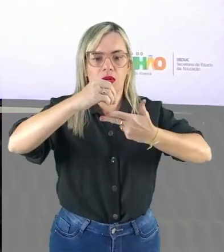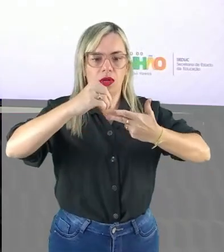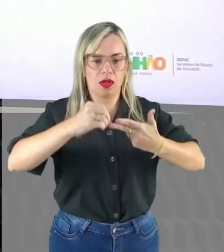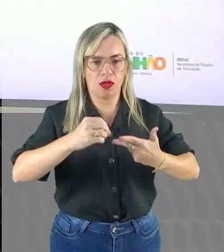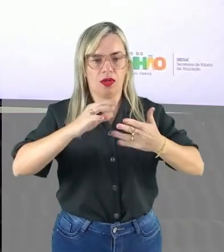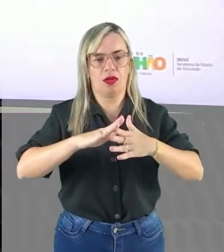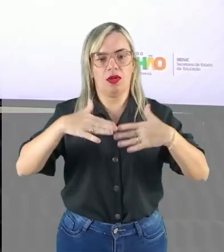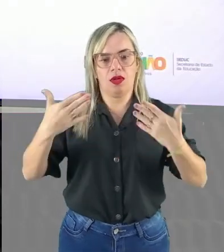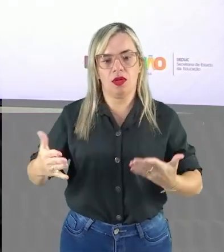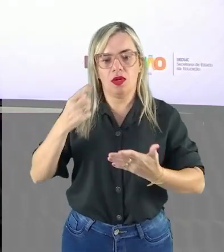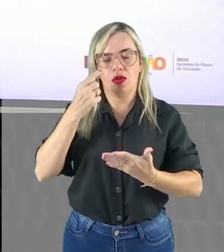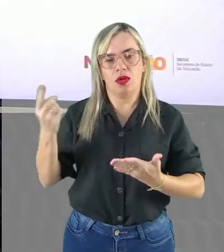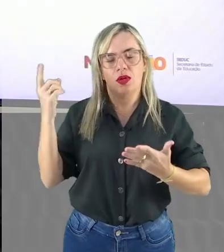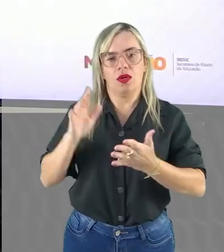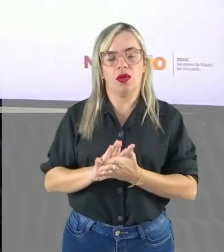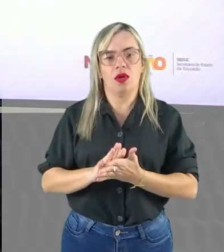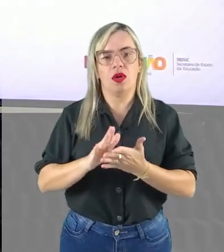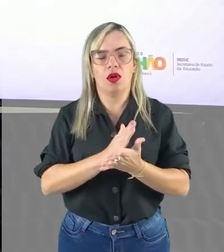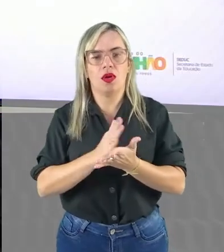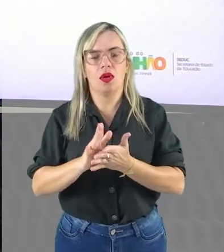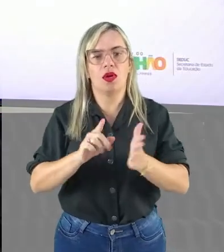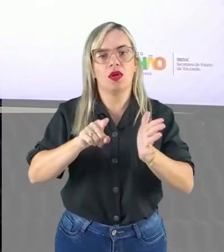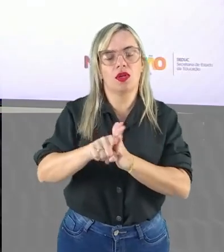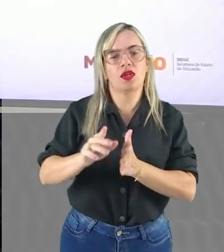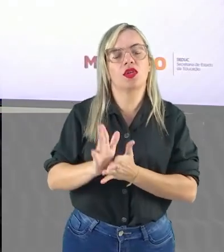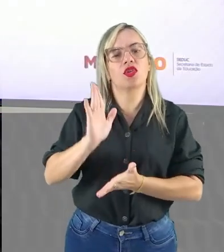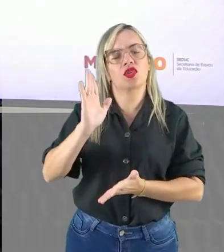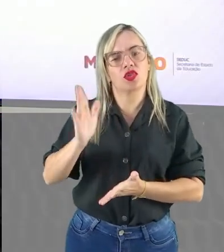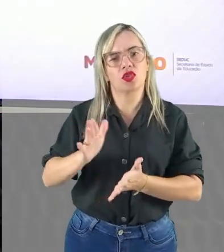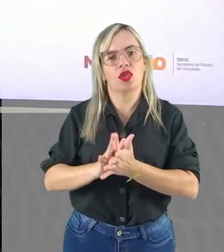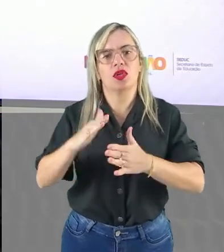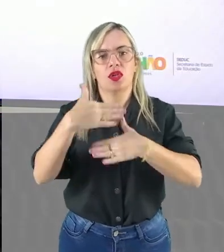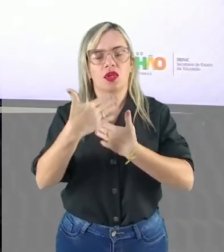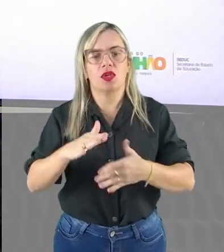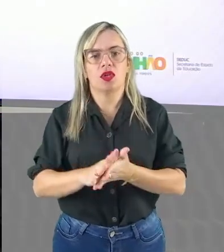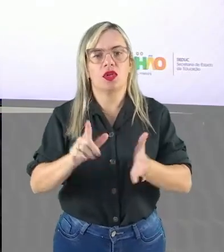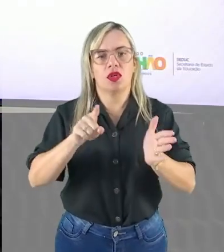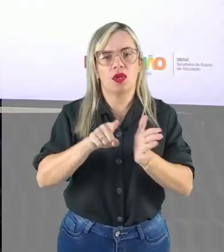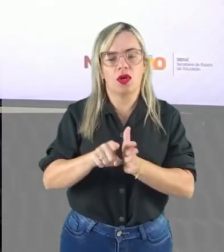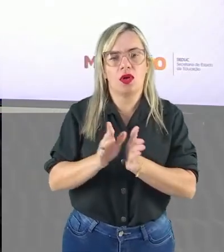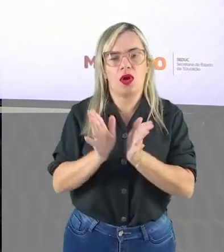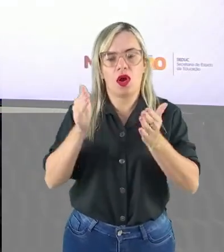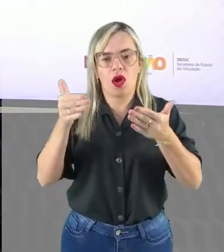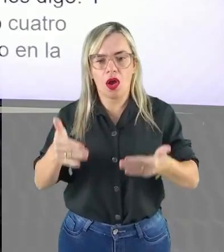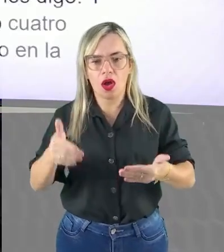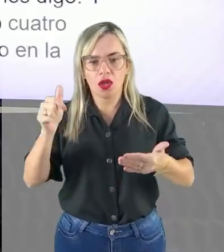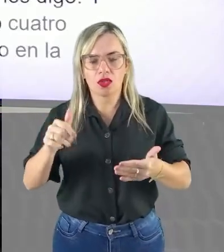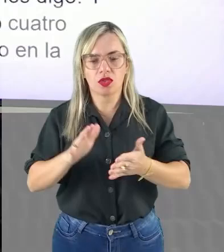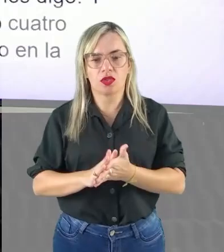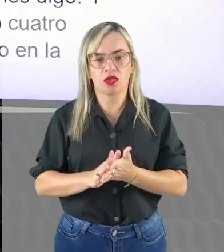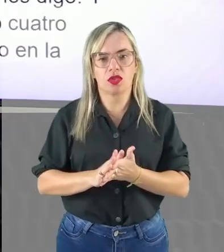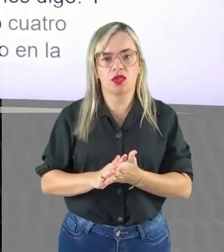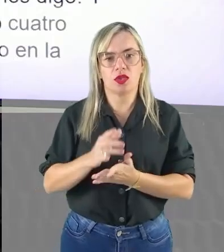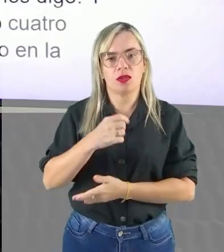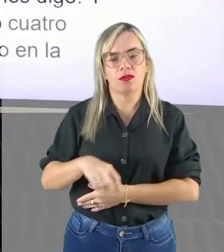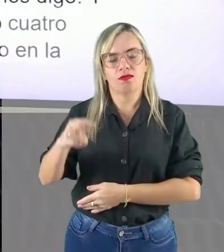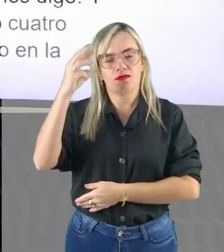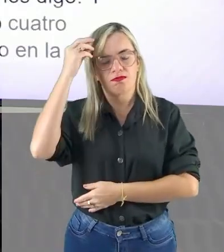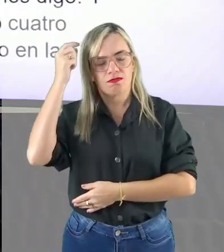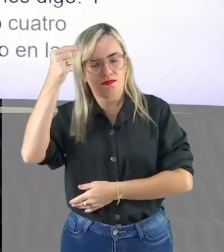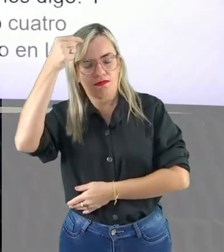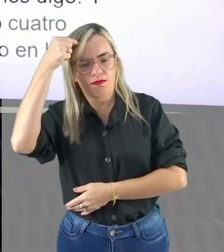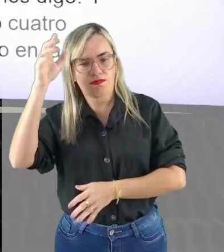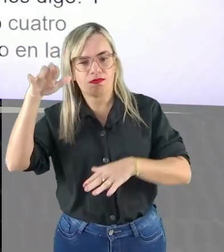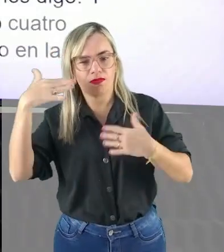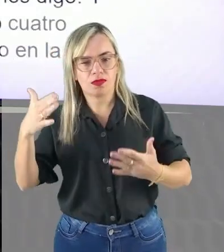Que é aquelas questões que já caíram e eles têm ali uma linha para ser seguida, tá? Agora nós vamos ver a interpretação